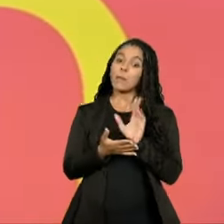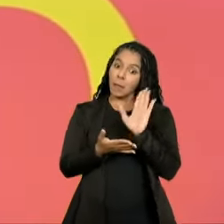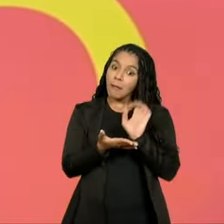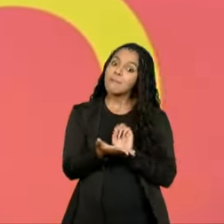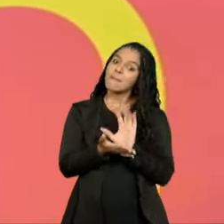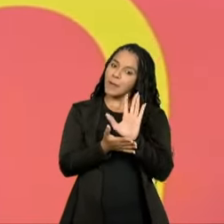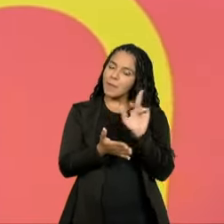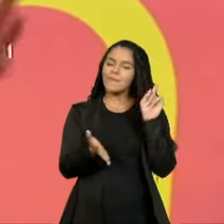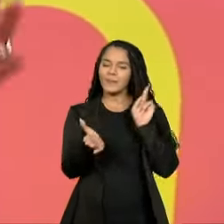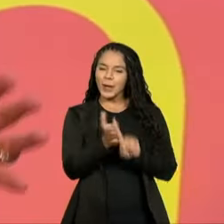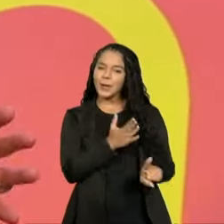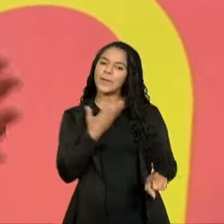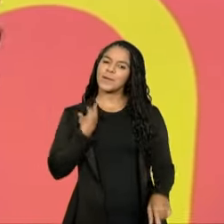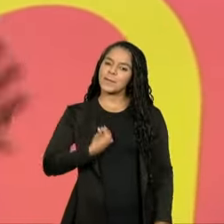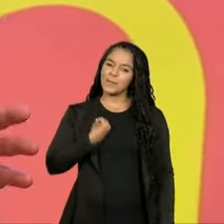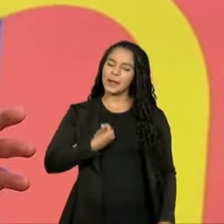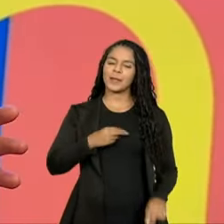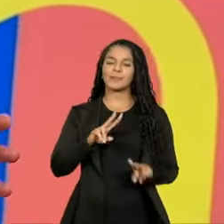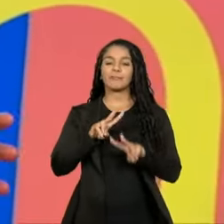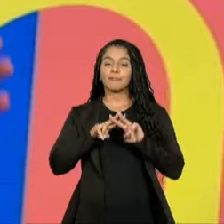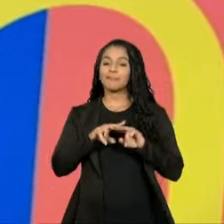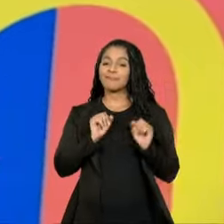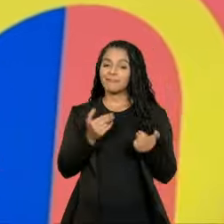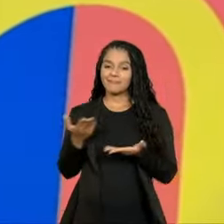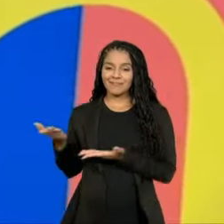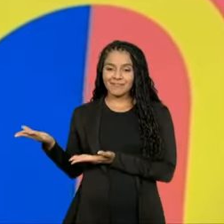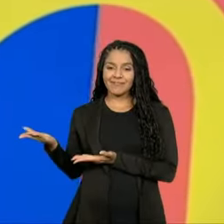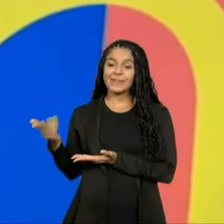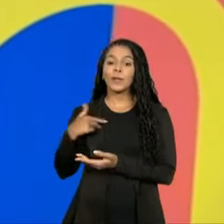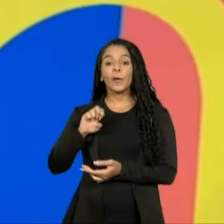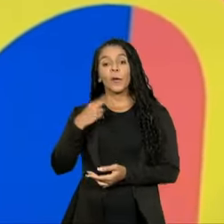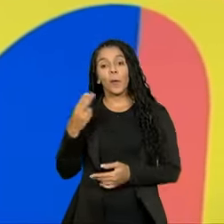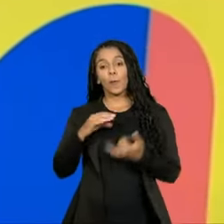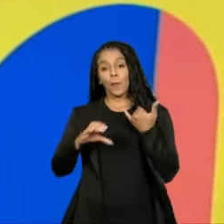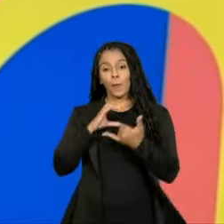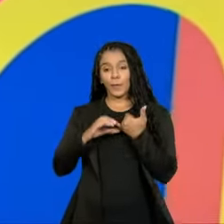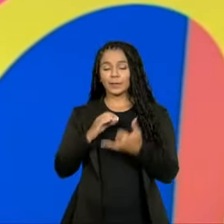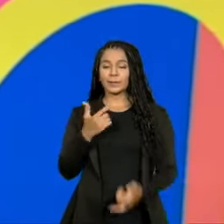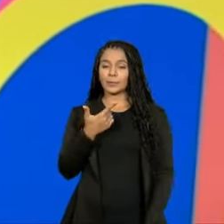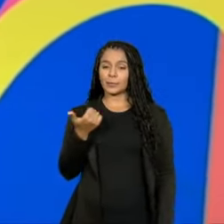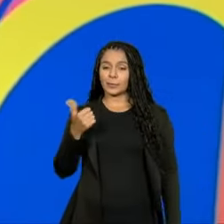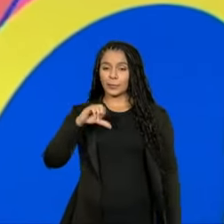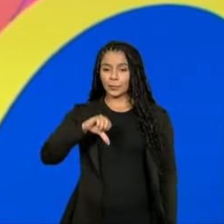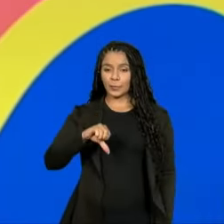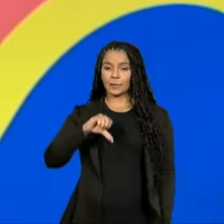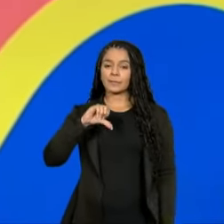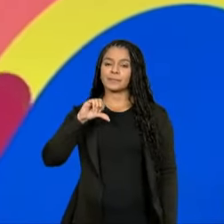perguntas, participa. A hashtag é Sem Censura ou manda para o nosso zap, prefixo